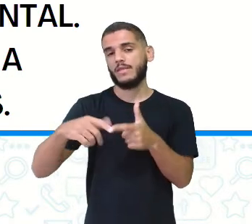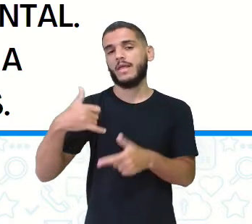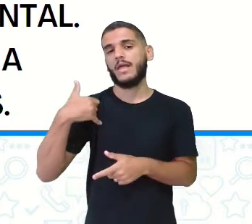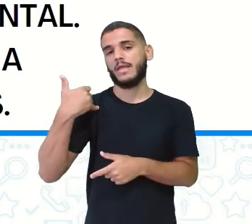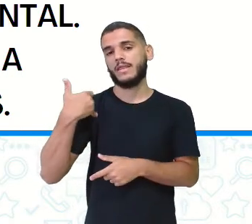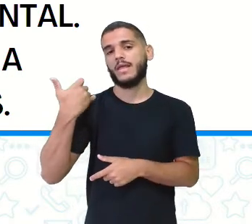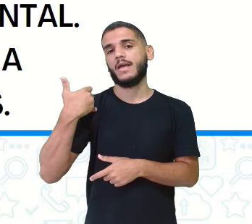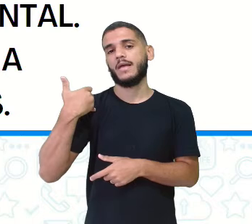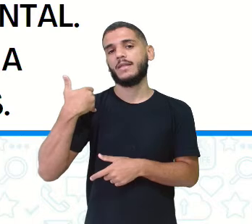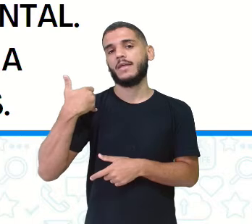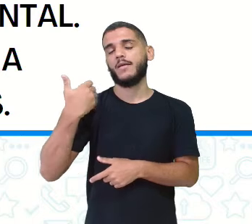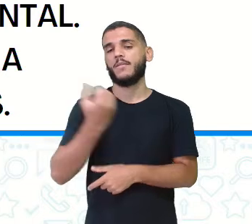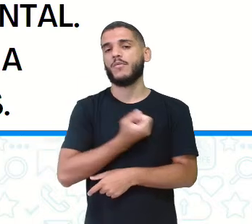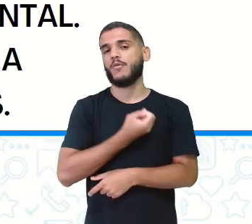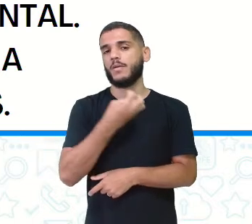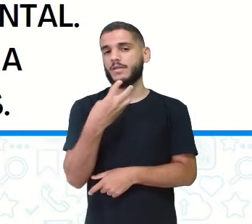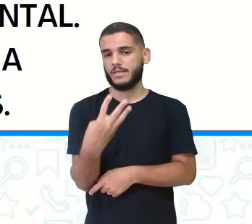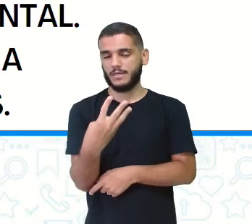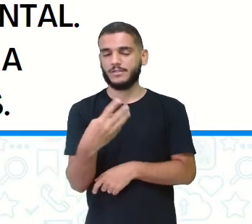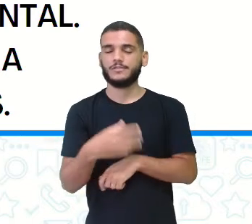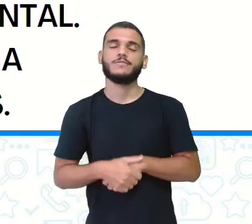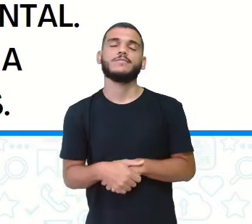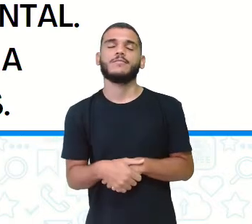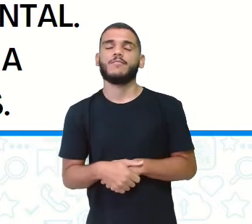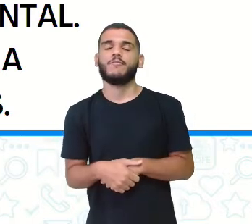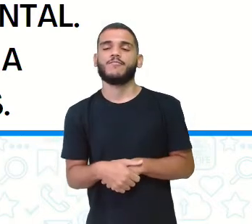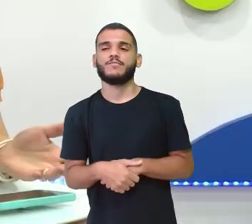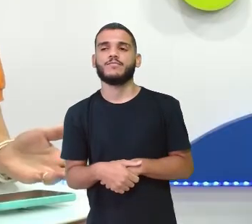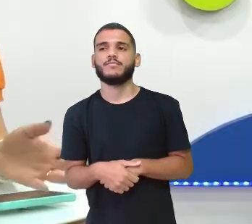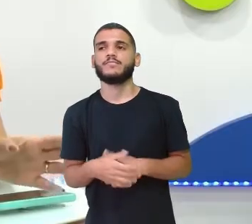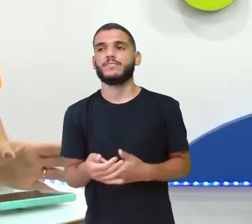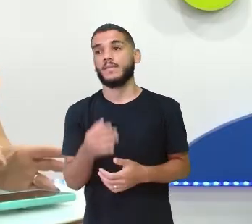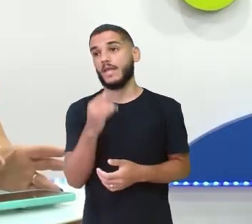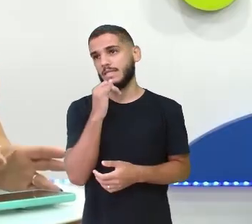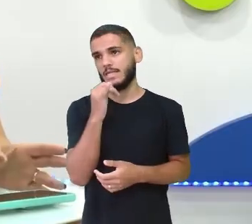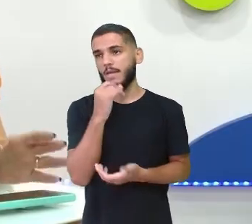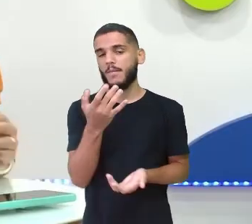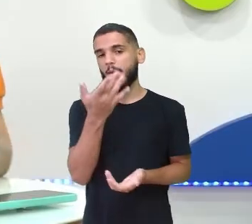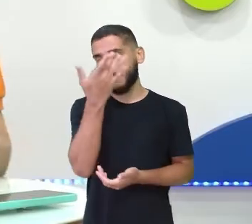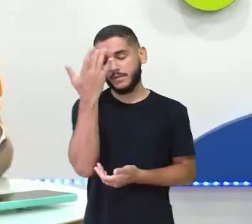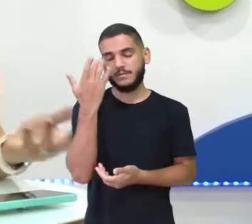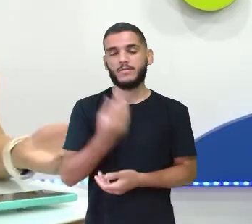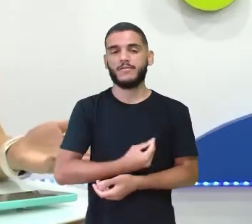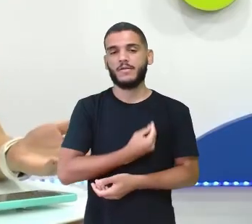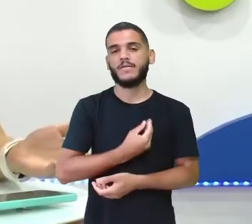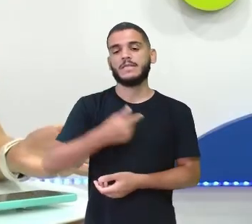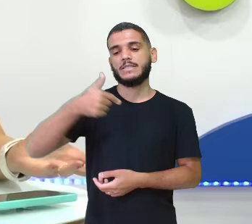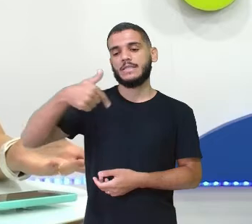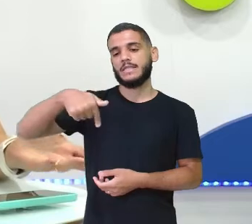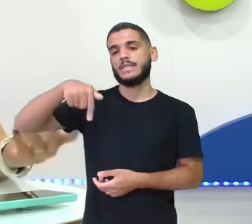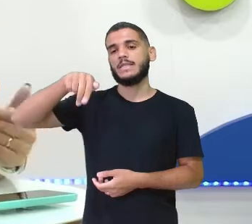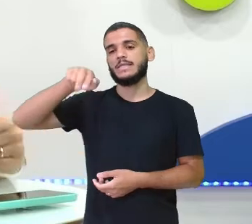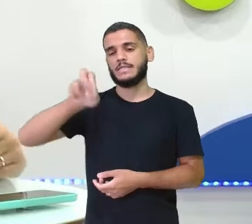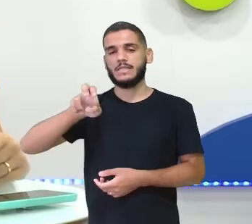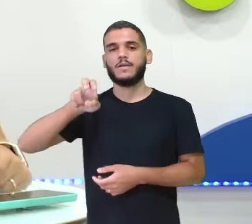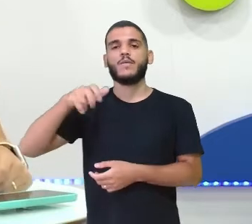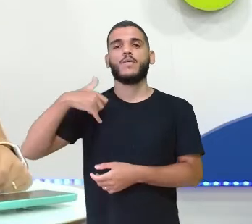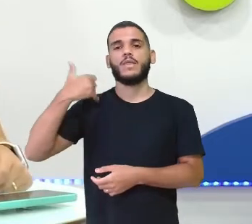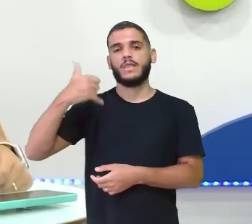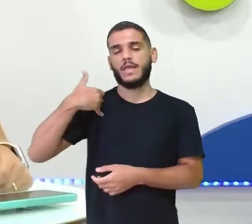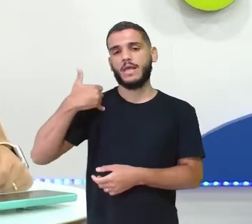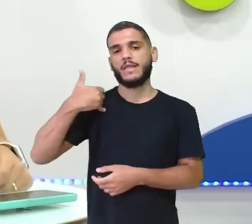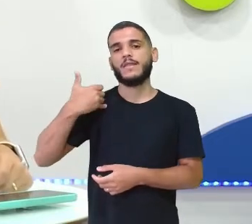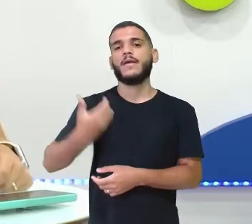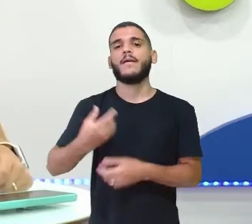por 3, não é, professora Kátia? Você que é professora de matemática. Por exemplo, se a pessoa vive 75 anos, né, vai dividir aí